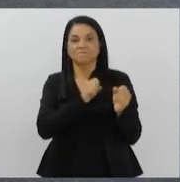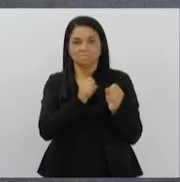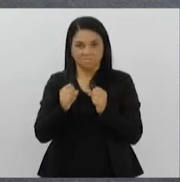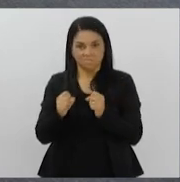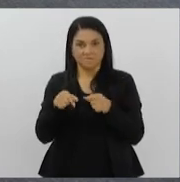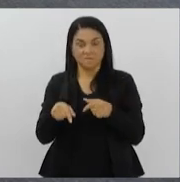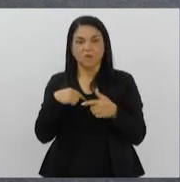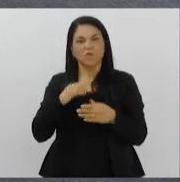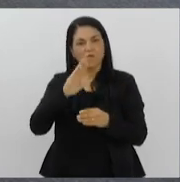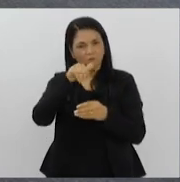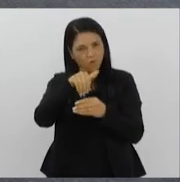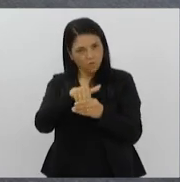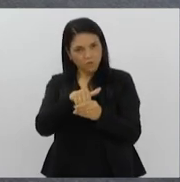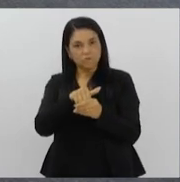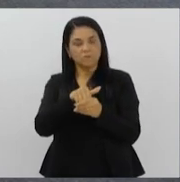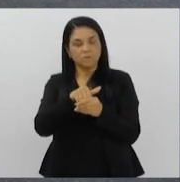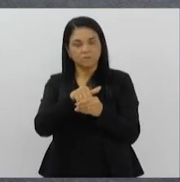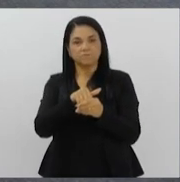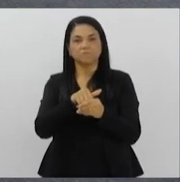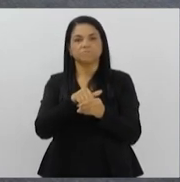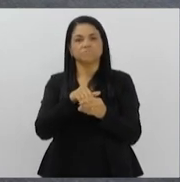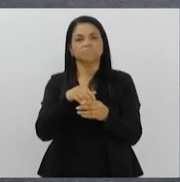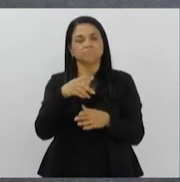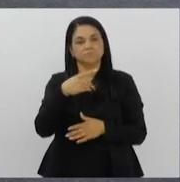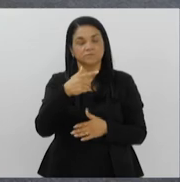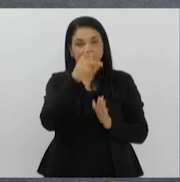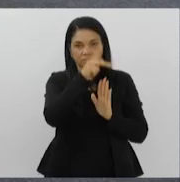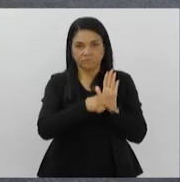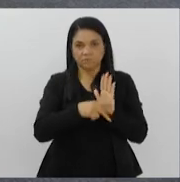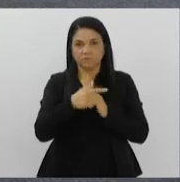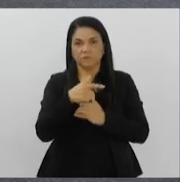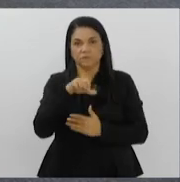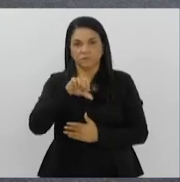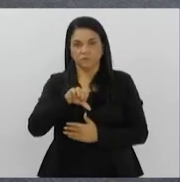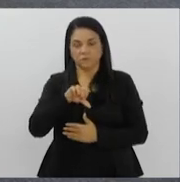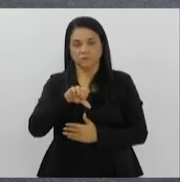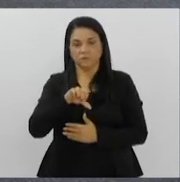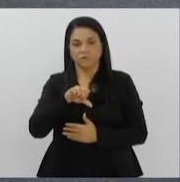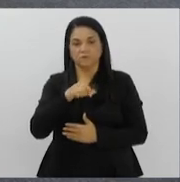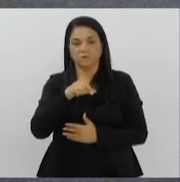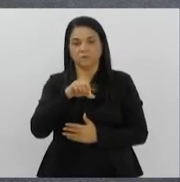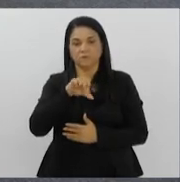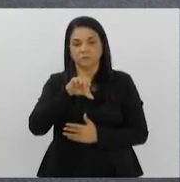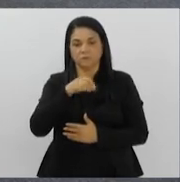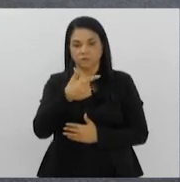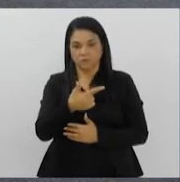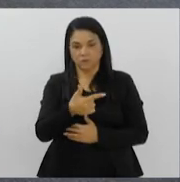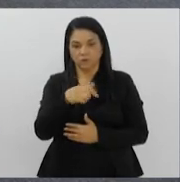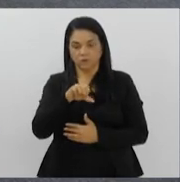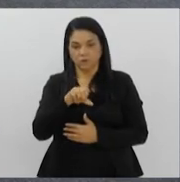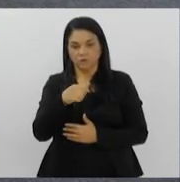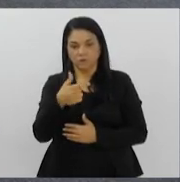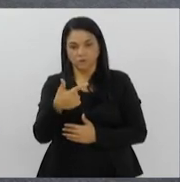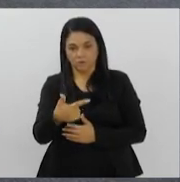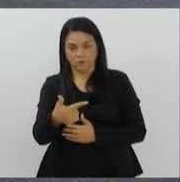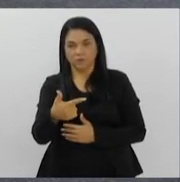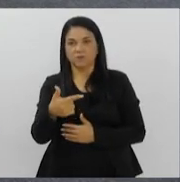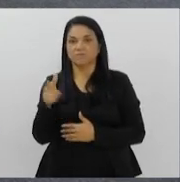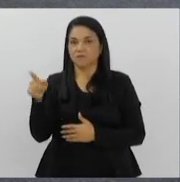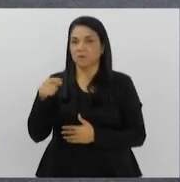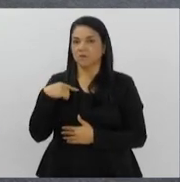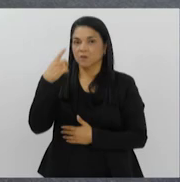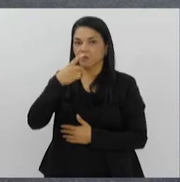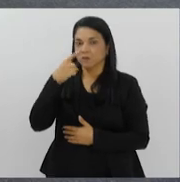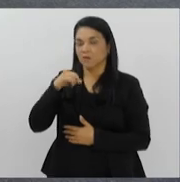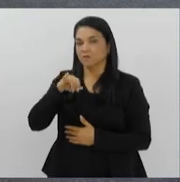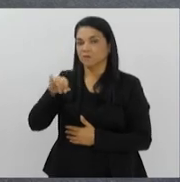votei favorável ao projeto 292 do deputado Jair Bittencourt, a quem parabenizo e